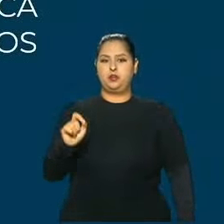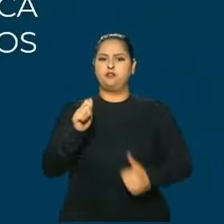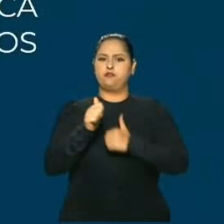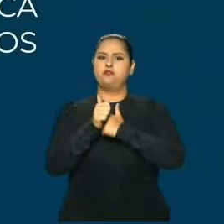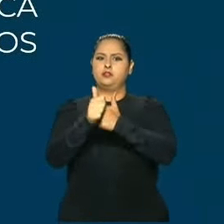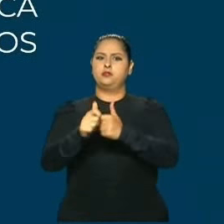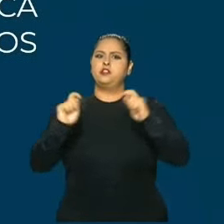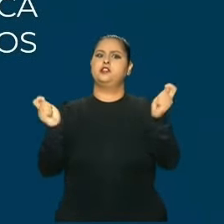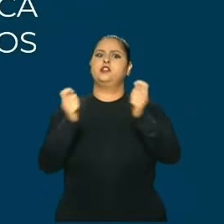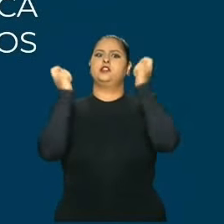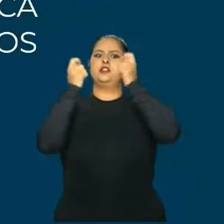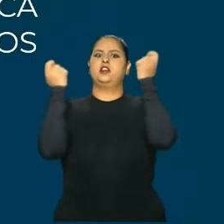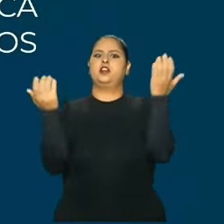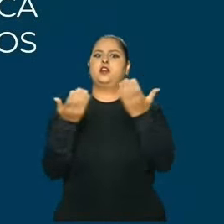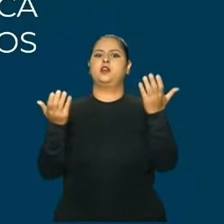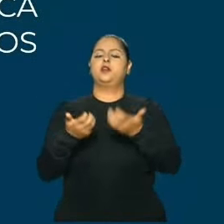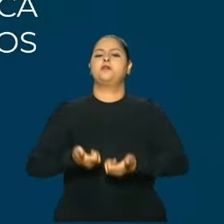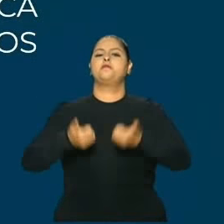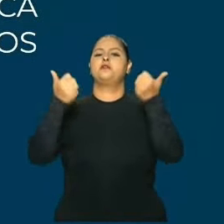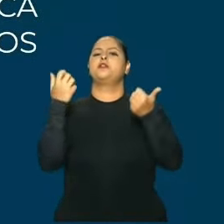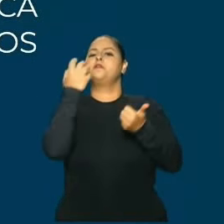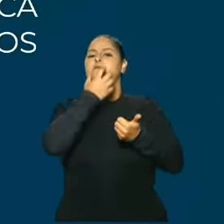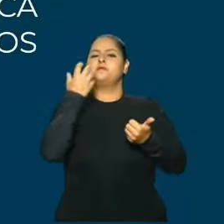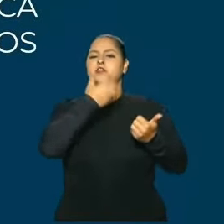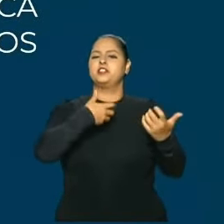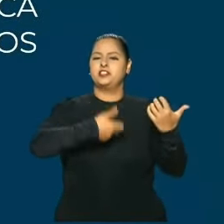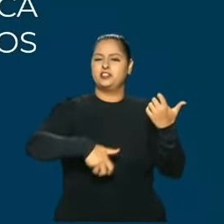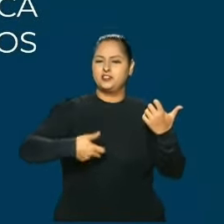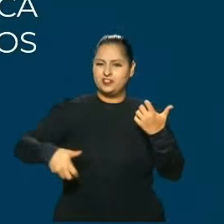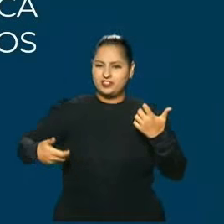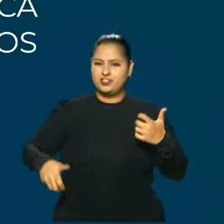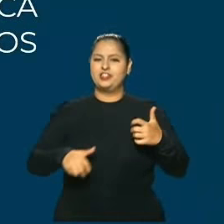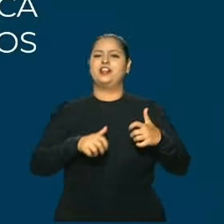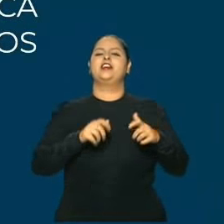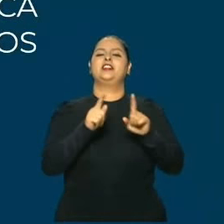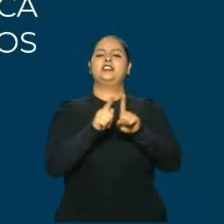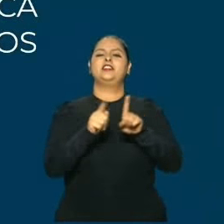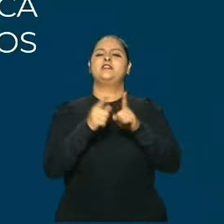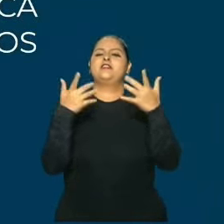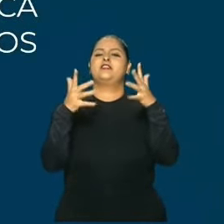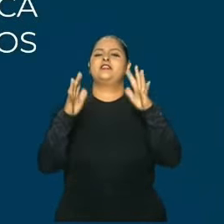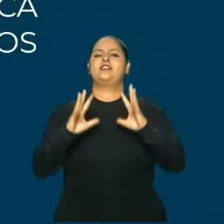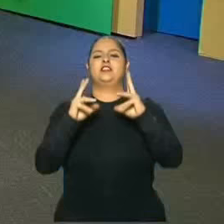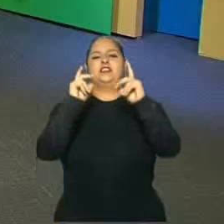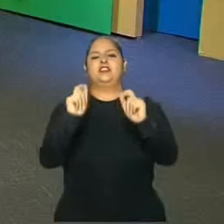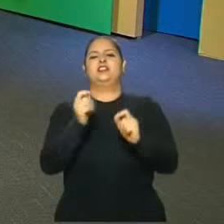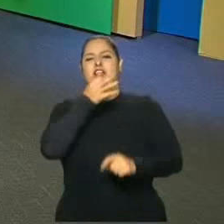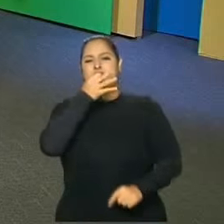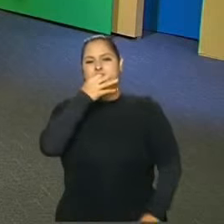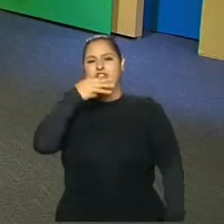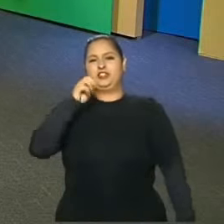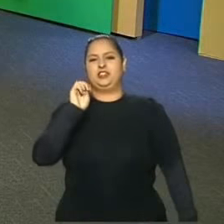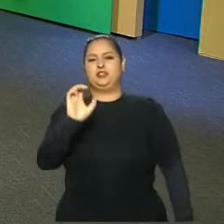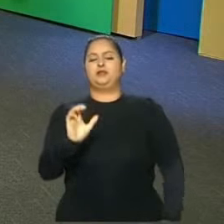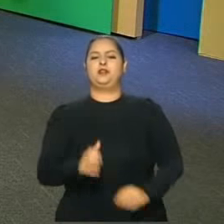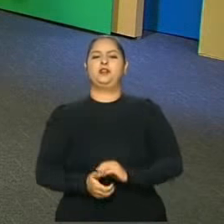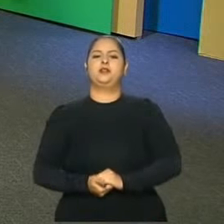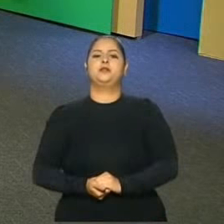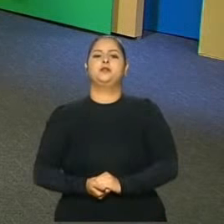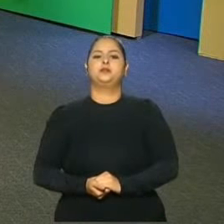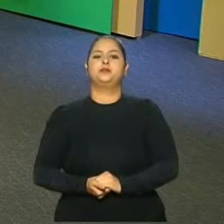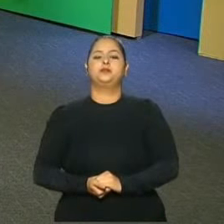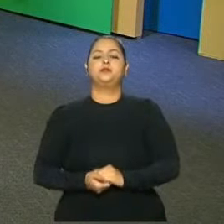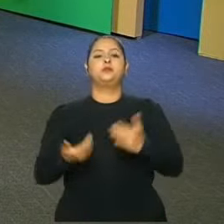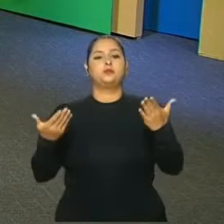agora na expectativa da melhor música instrumental. Parabéns a todos da Rádio MEC. Valeu, Aline. É isso aí, Aline.